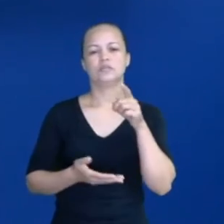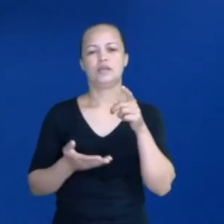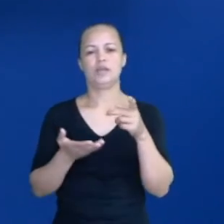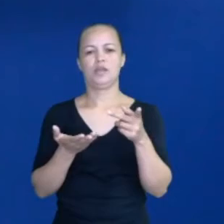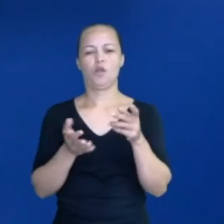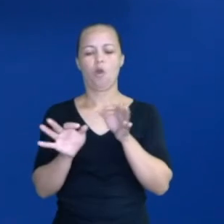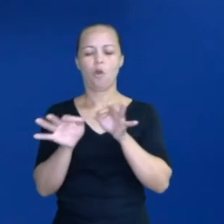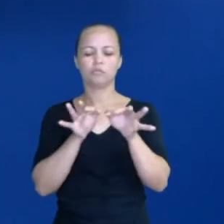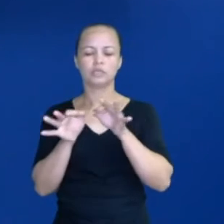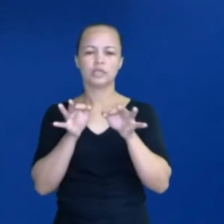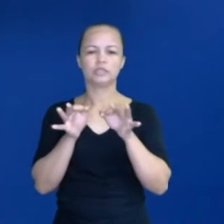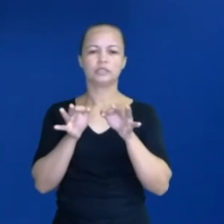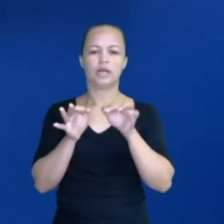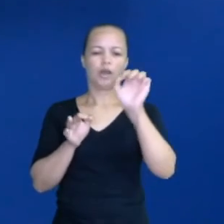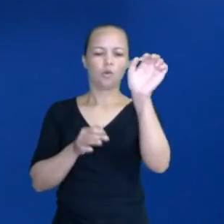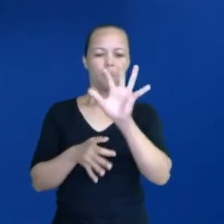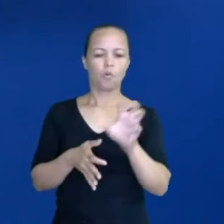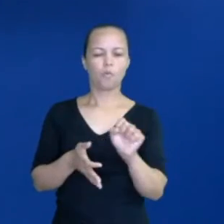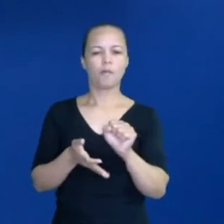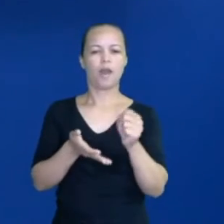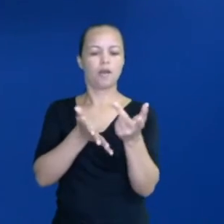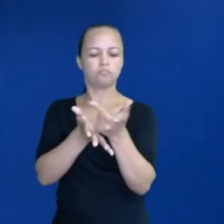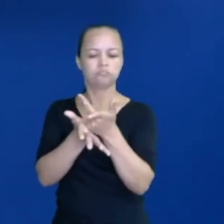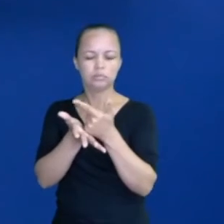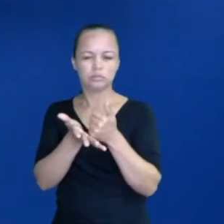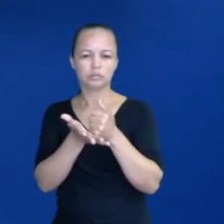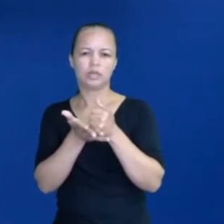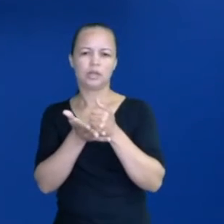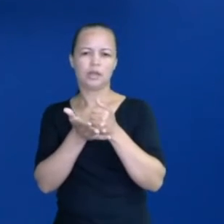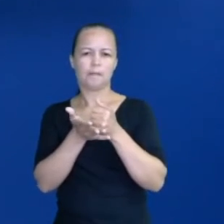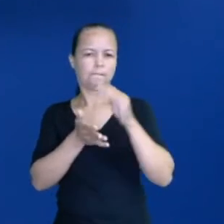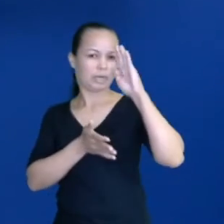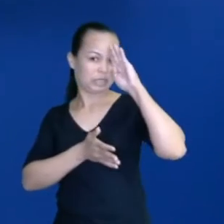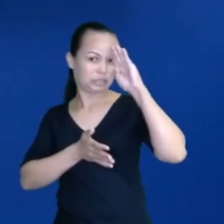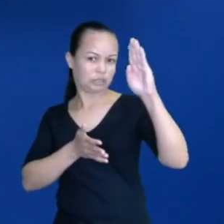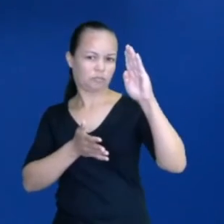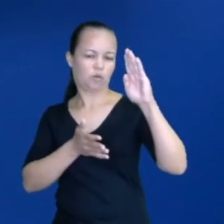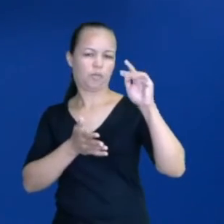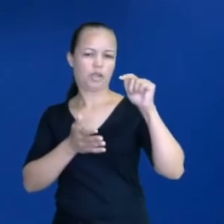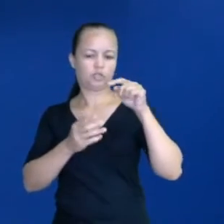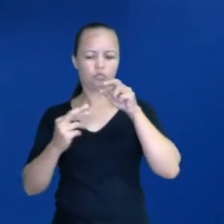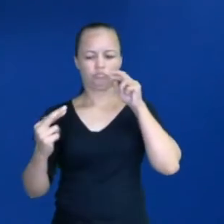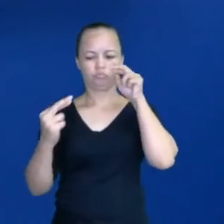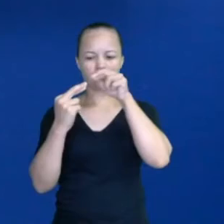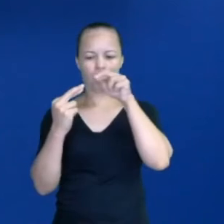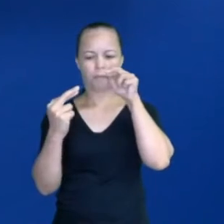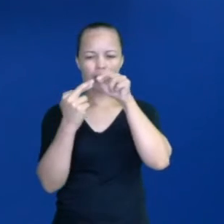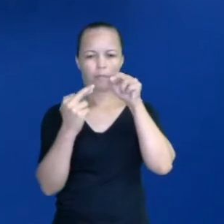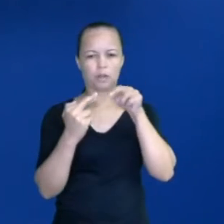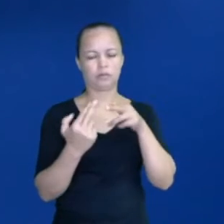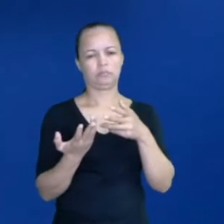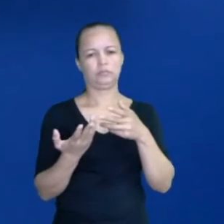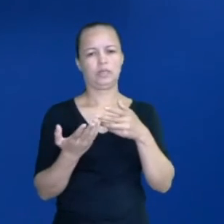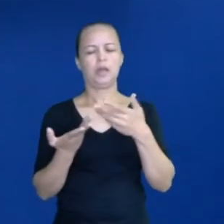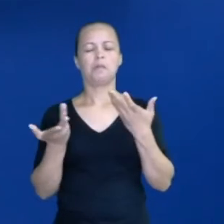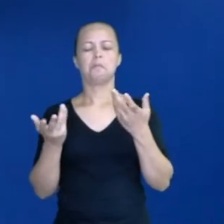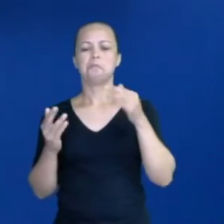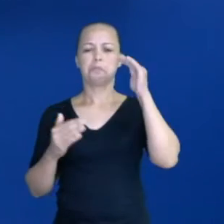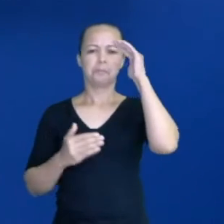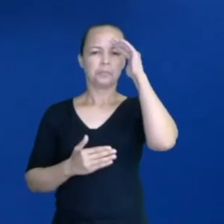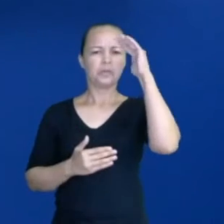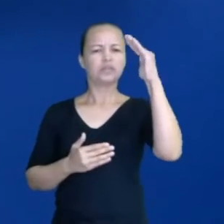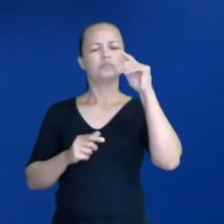você tem que ter, principalmente, os pontos de referência. Principalmente se você for desenhar um mapa